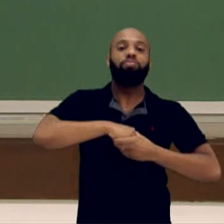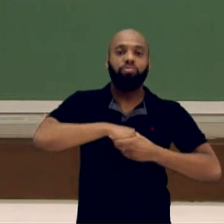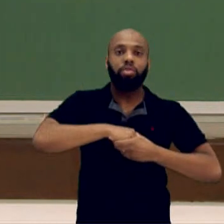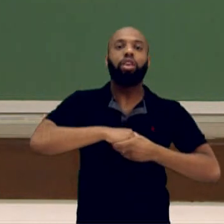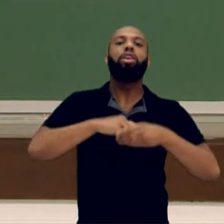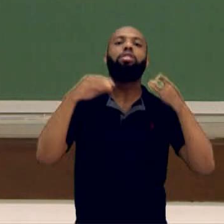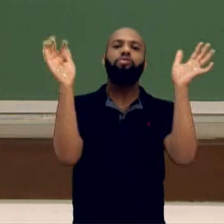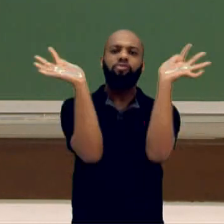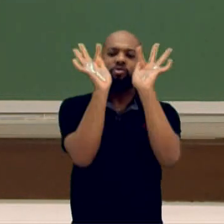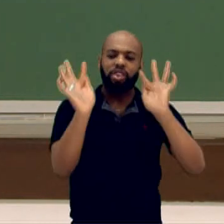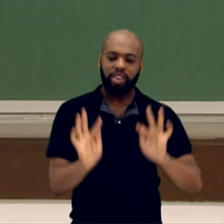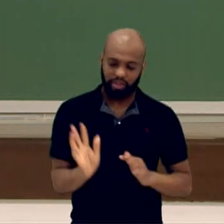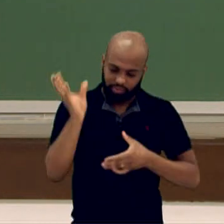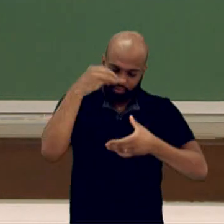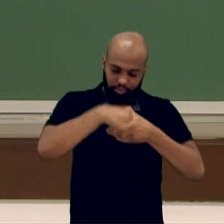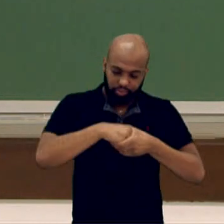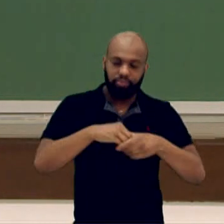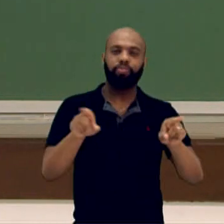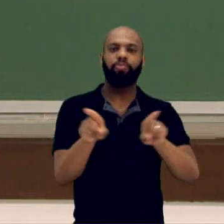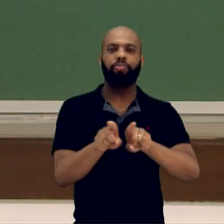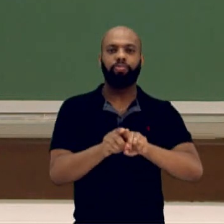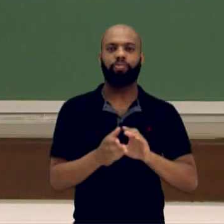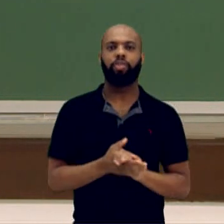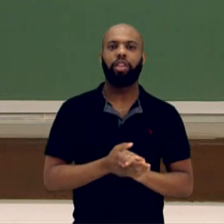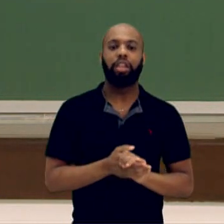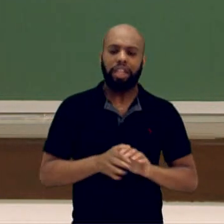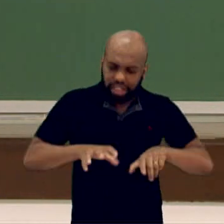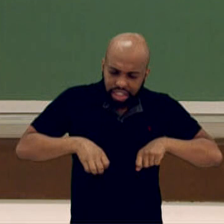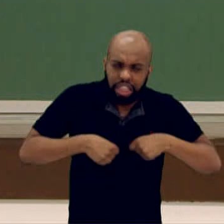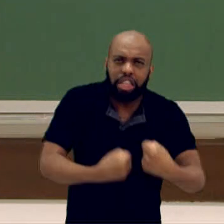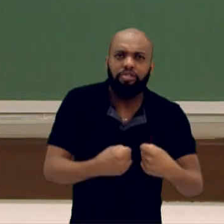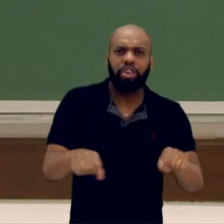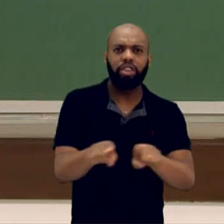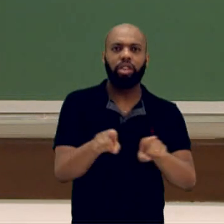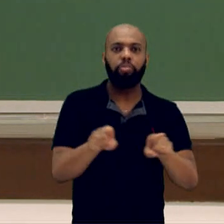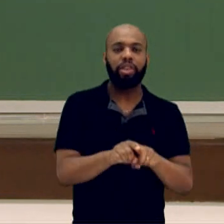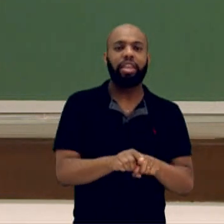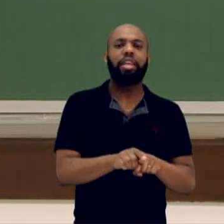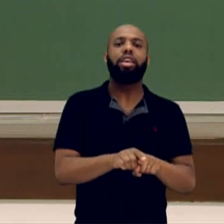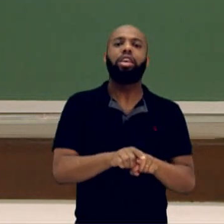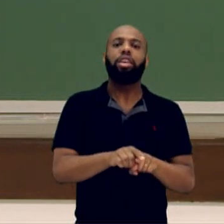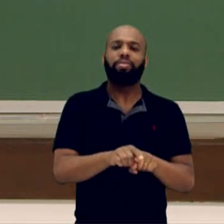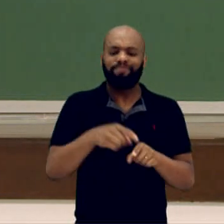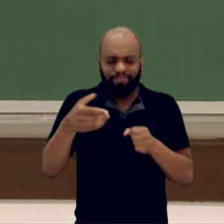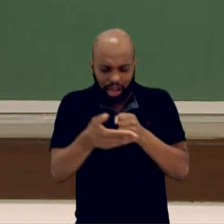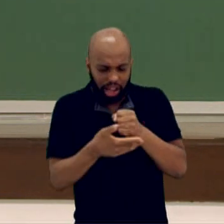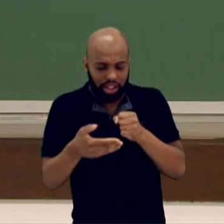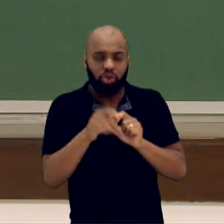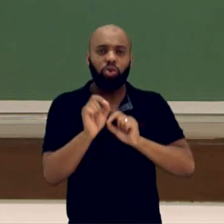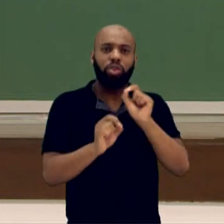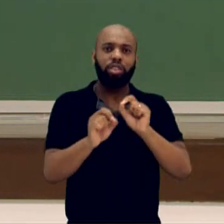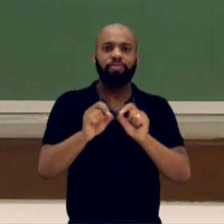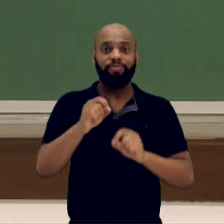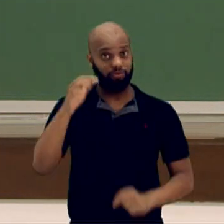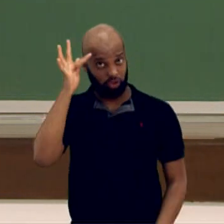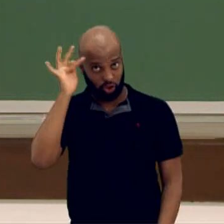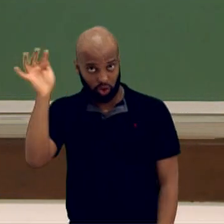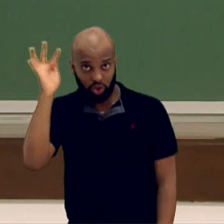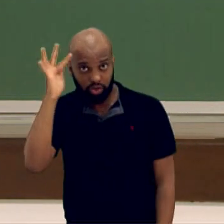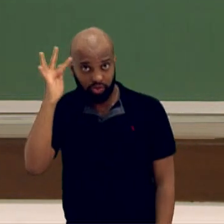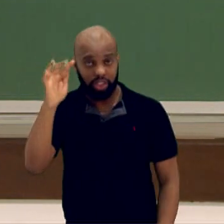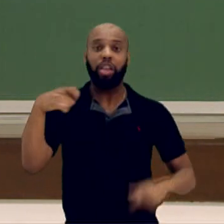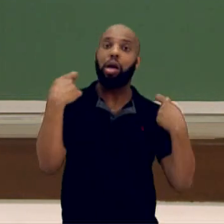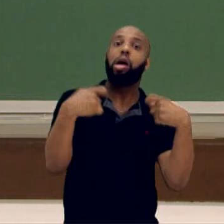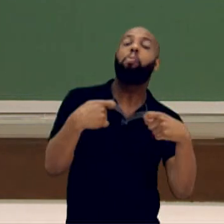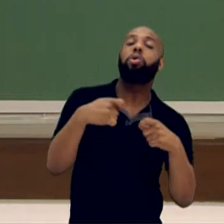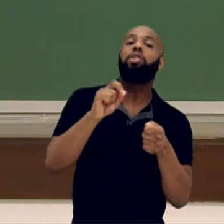a felicidade interior do ser humano. E eles vão defender justamente que cabe à filosofia o quê? Cabe à filosofia ser, como